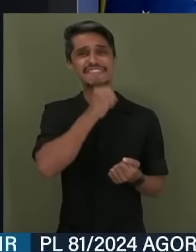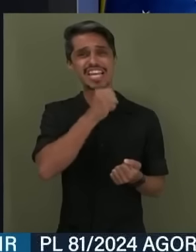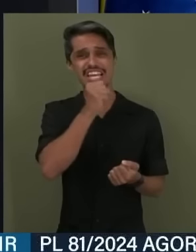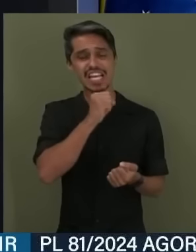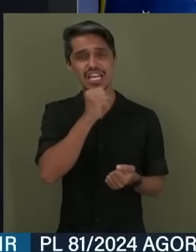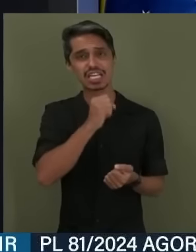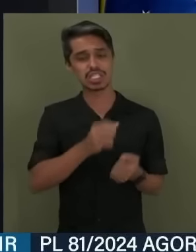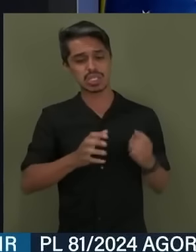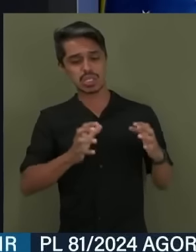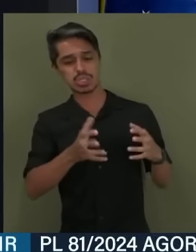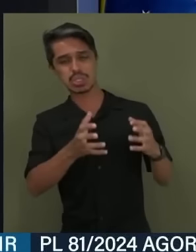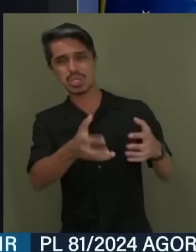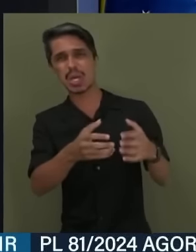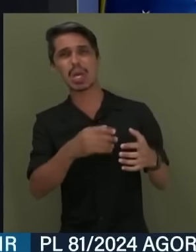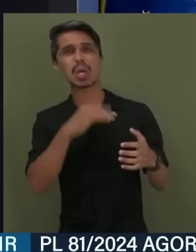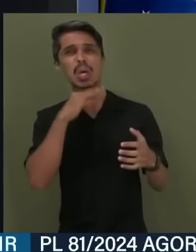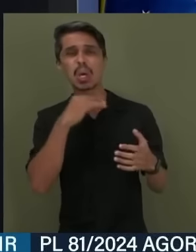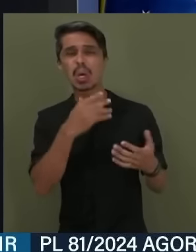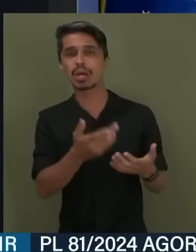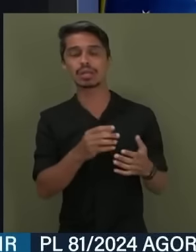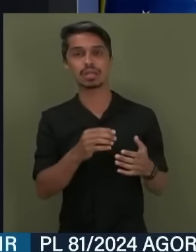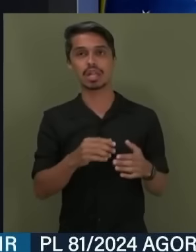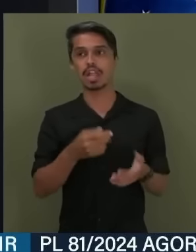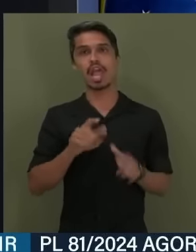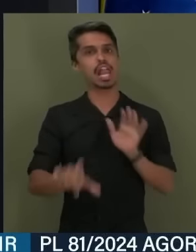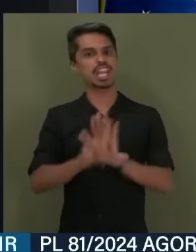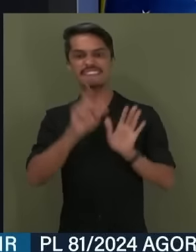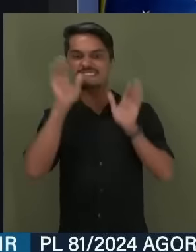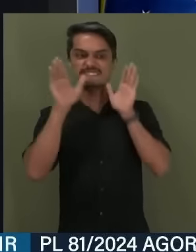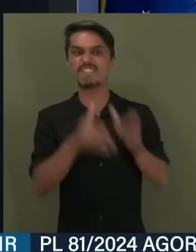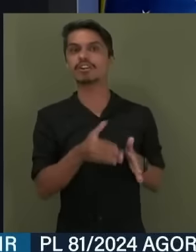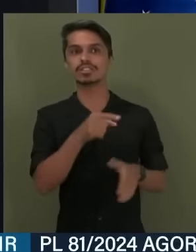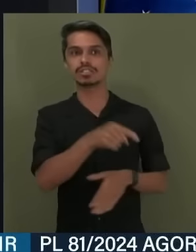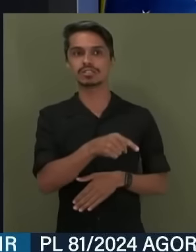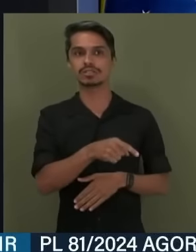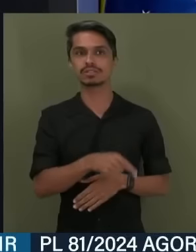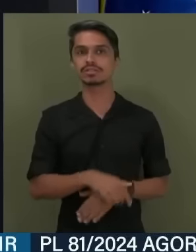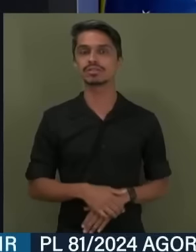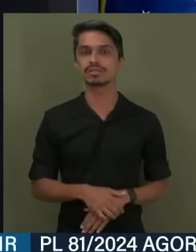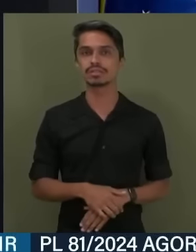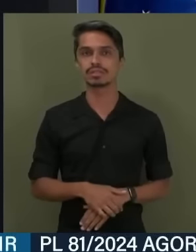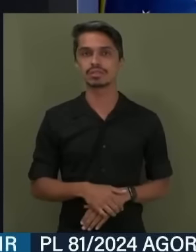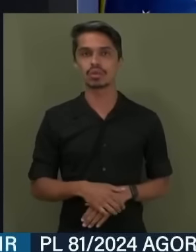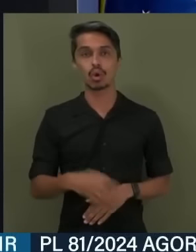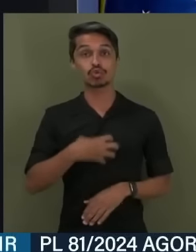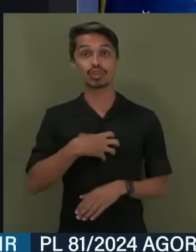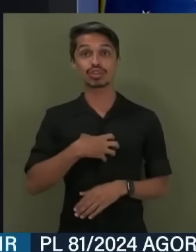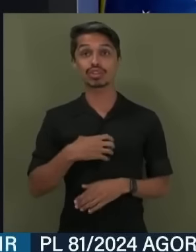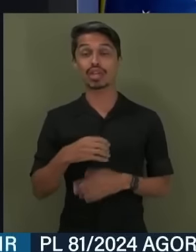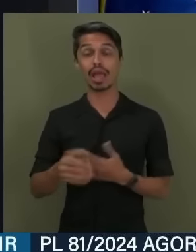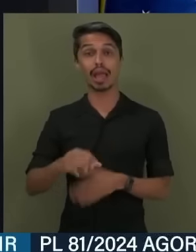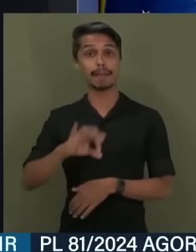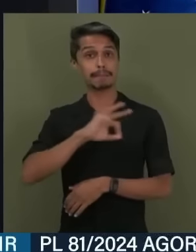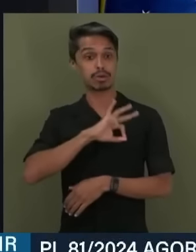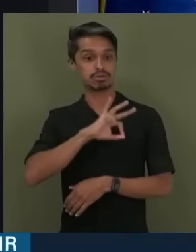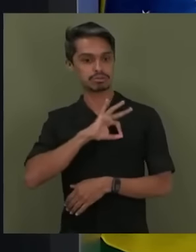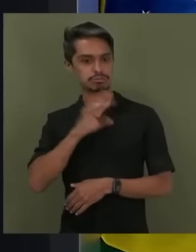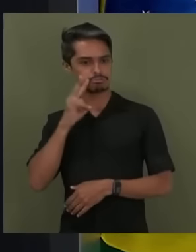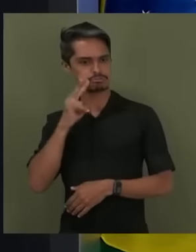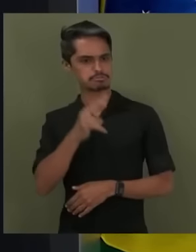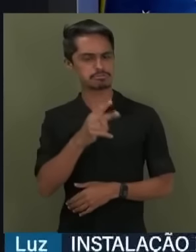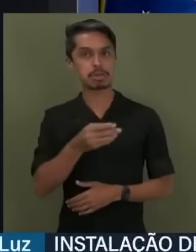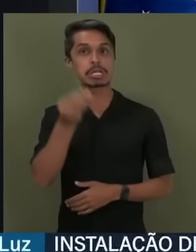com pneumáticos carecas. Para esse é o rigor da lei. Para esse, até a forma como a polícia atua para que ele seja submetido